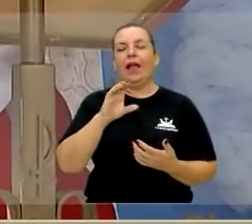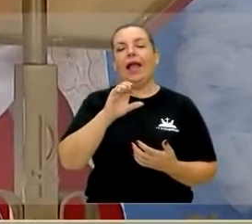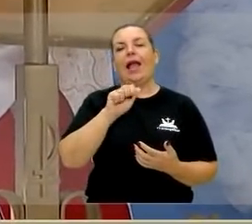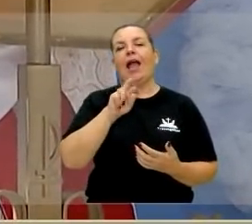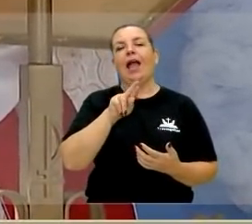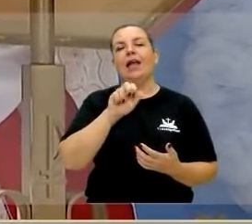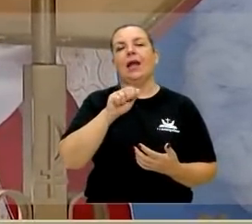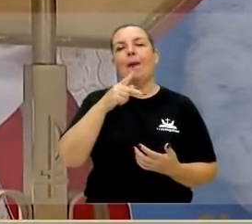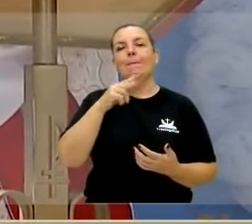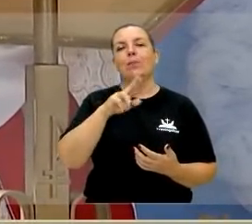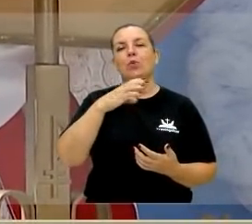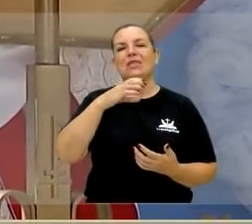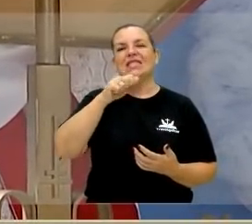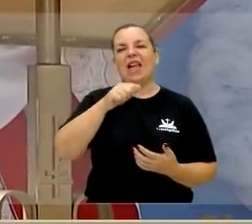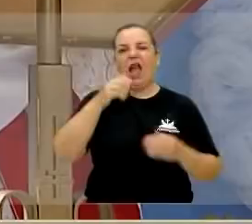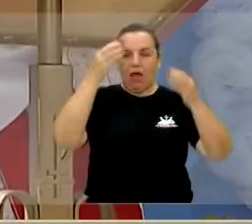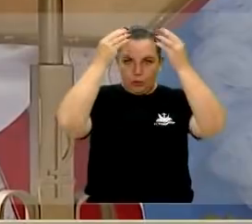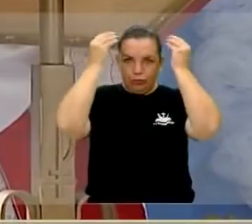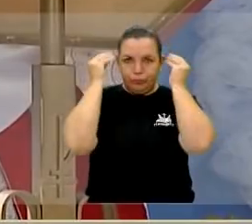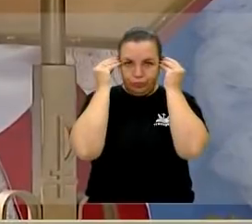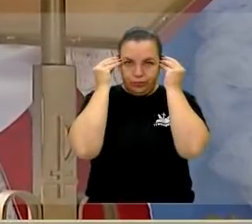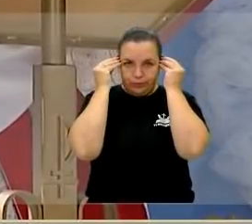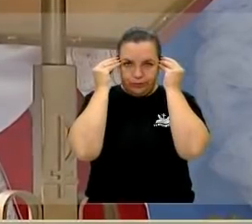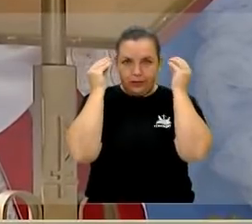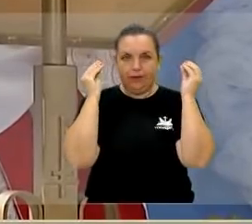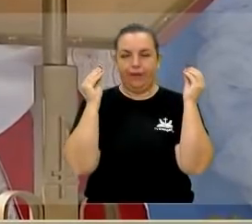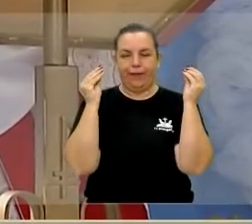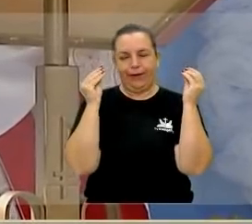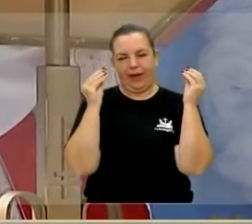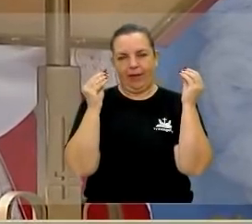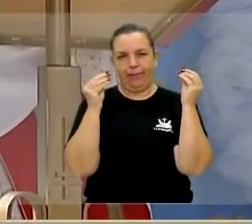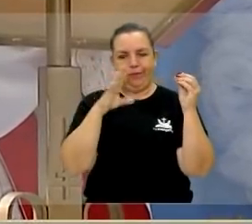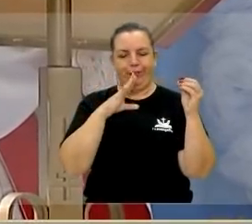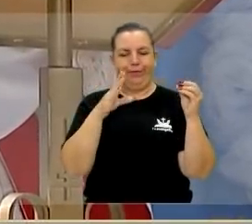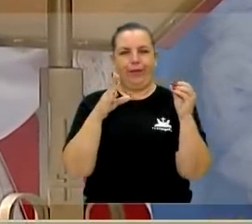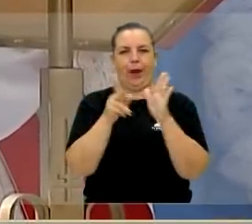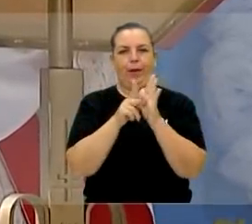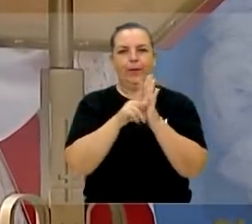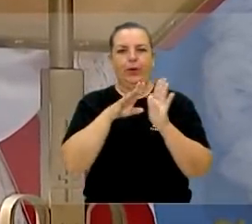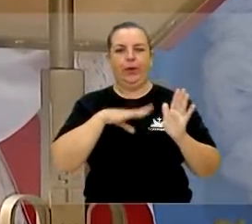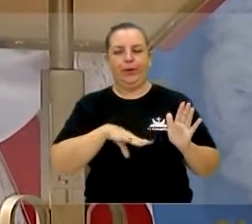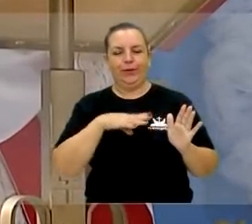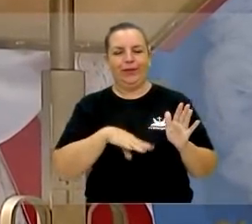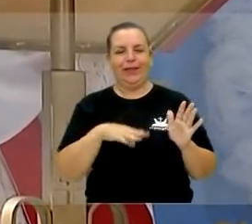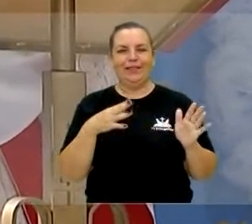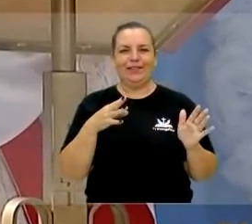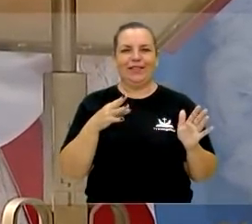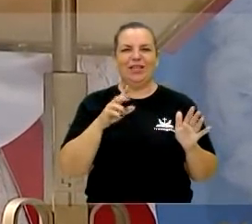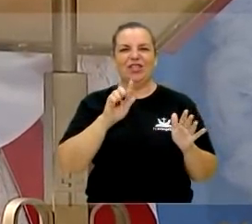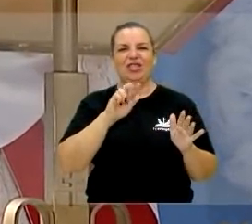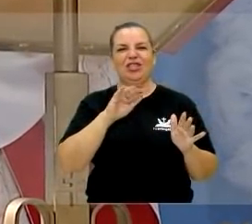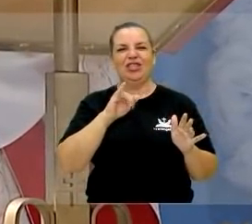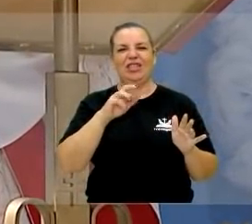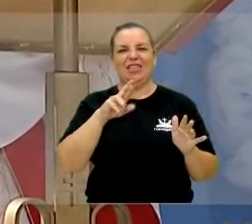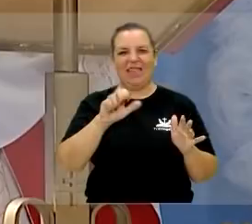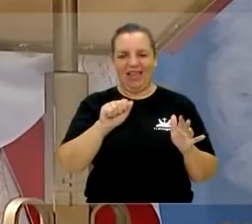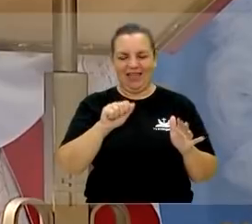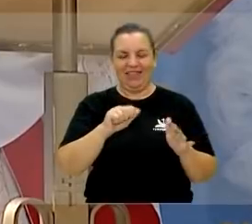Ele comentando a leitura orante, ele dizia que a história de Caim e Abel foi uma carapuça na vida dele.